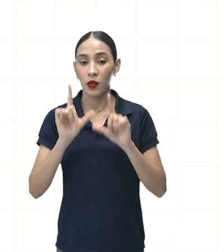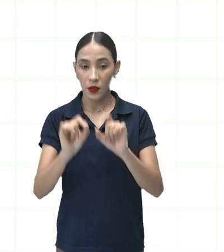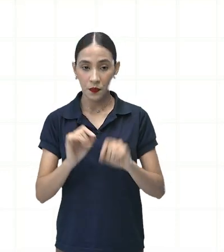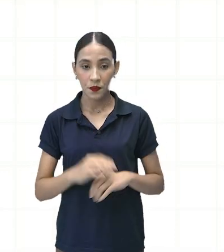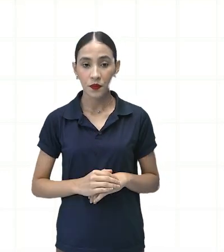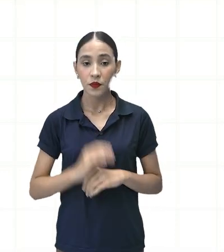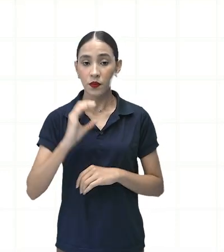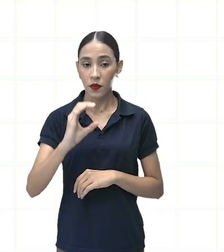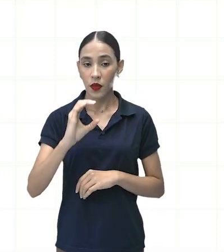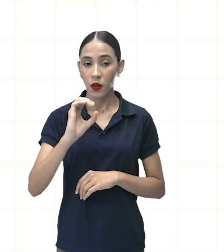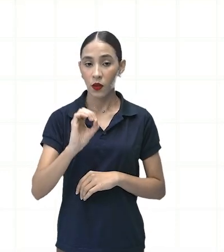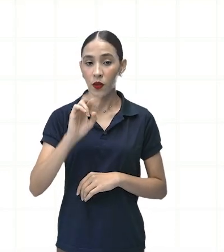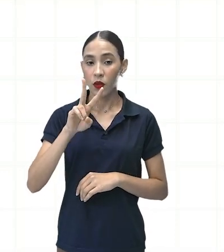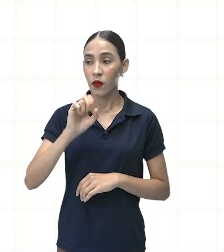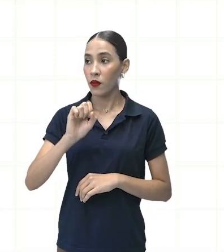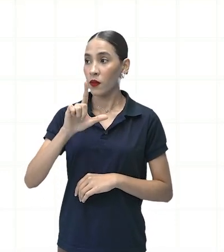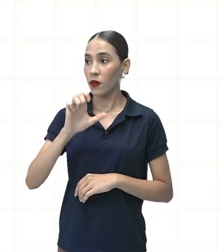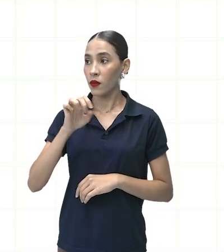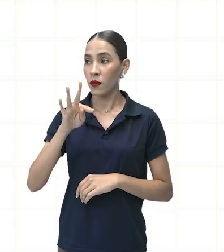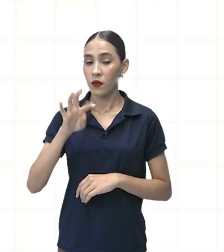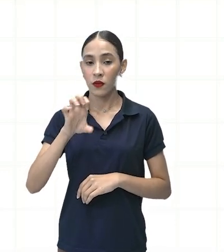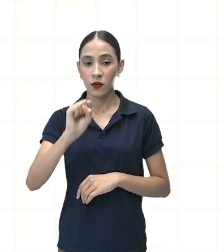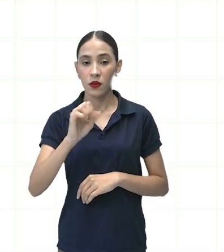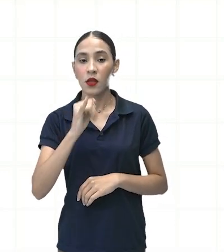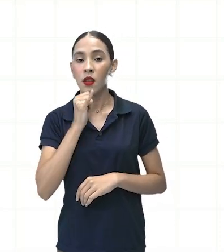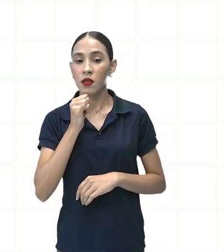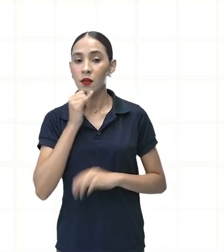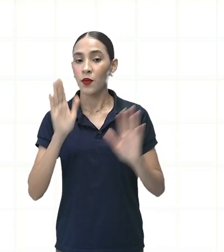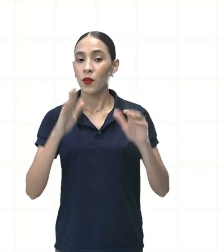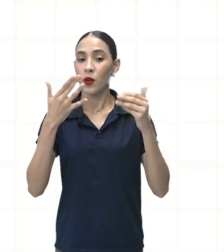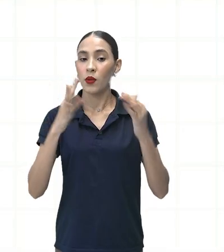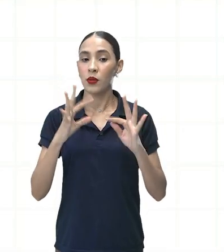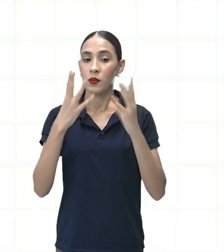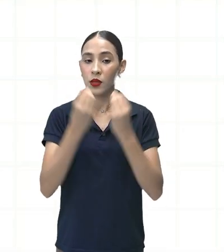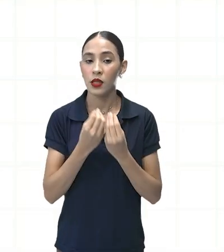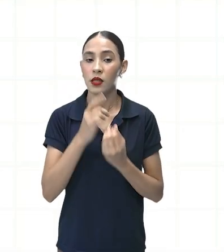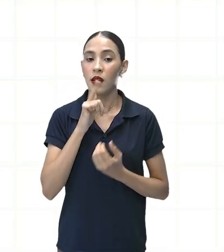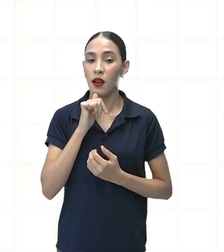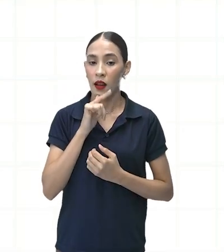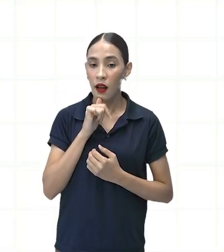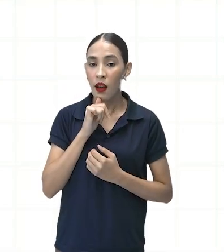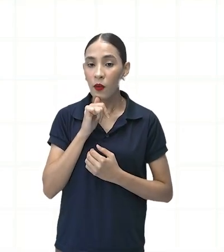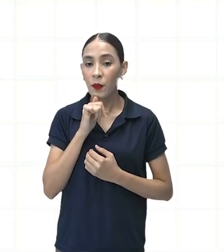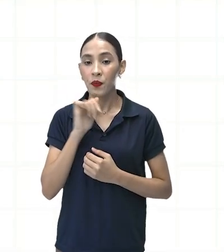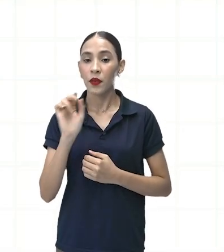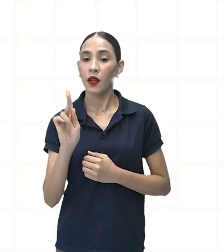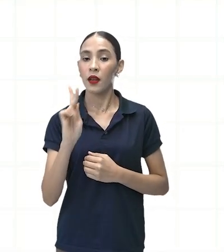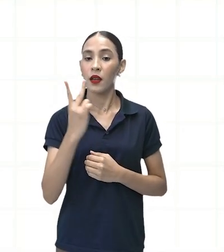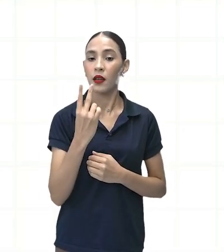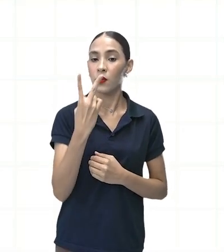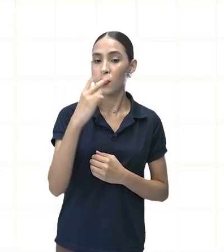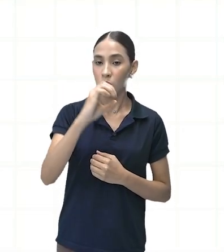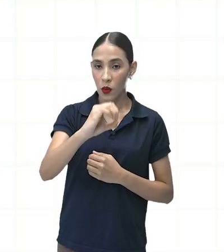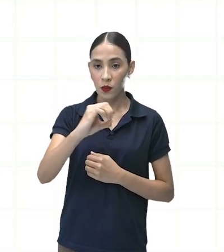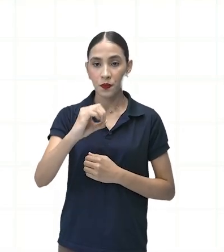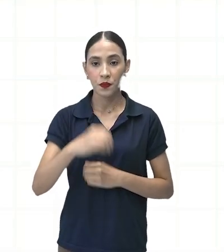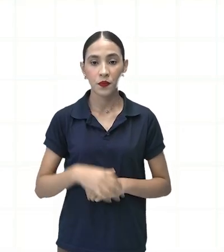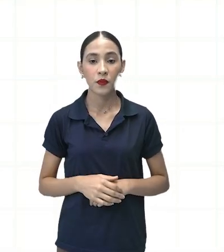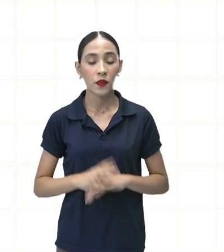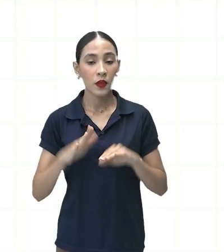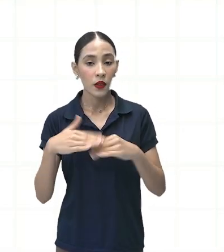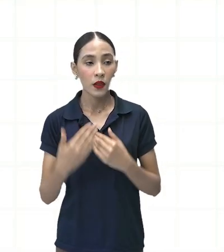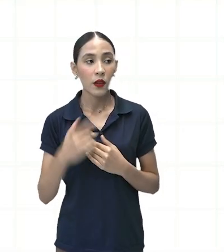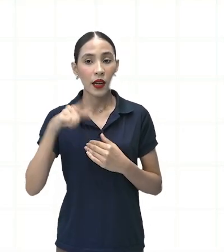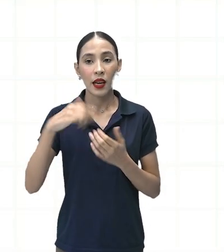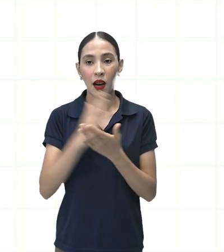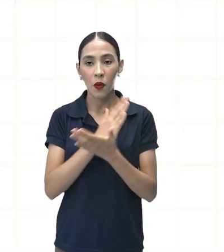compostos covalentes, que dizemos, a exemplo de quais substâncias? A água, na sua forma H2O.